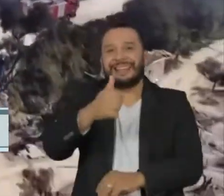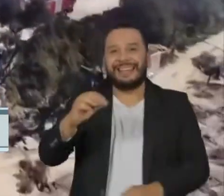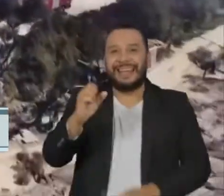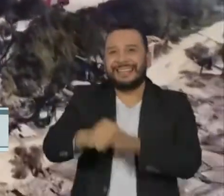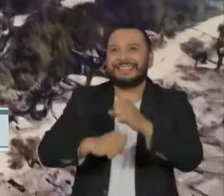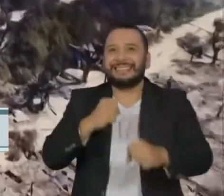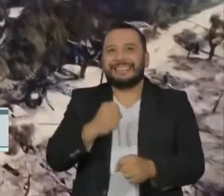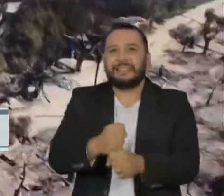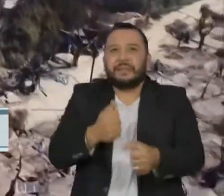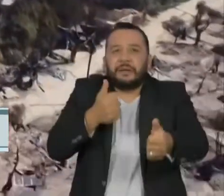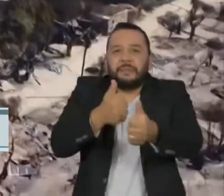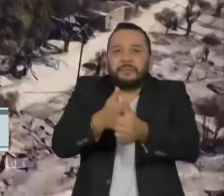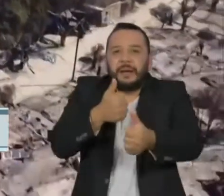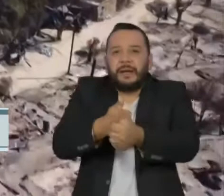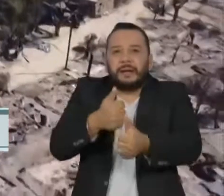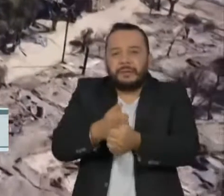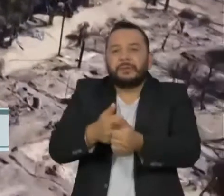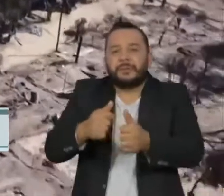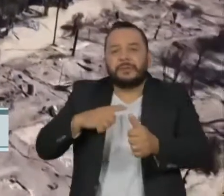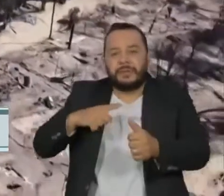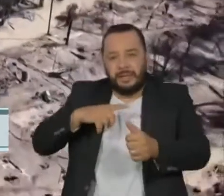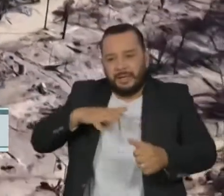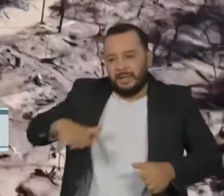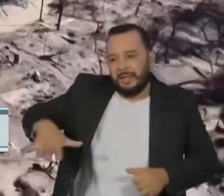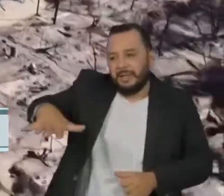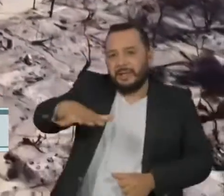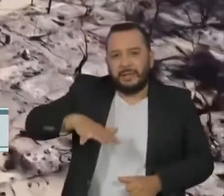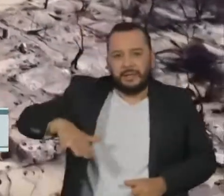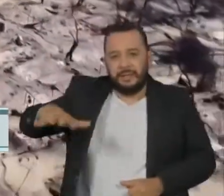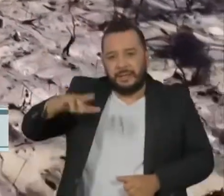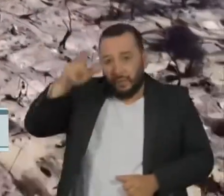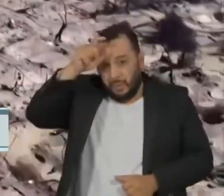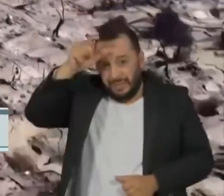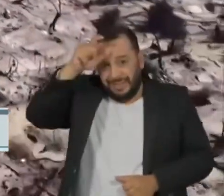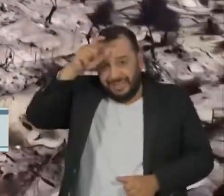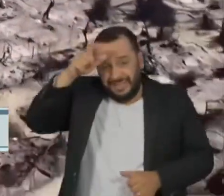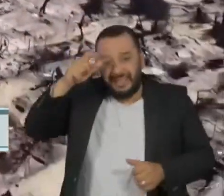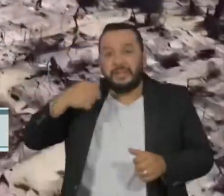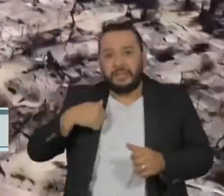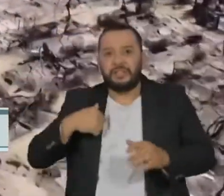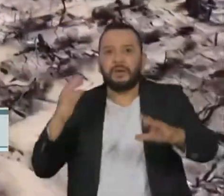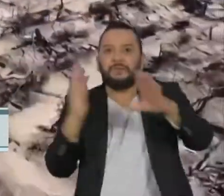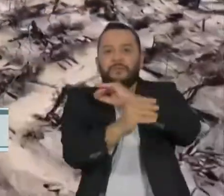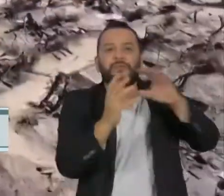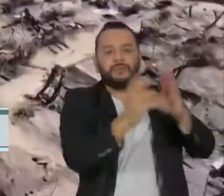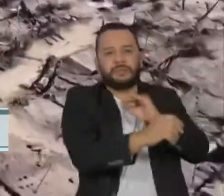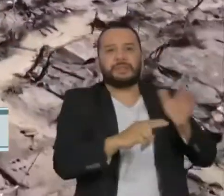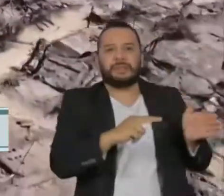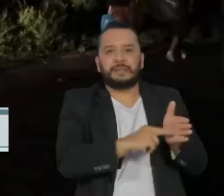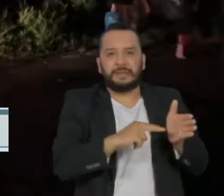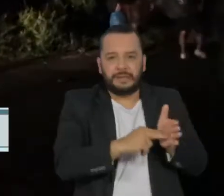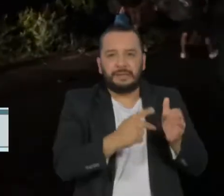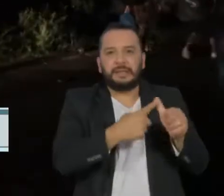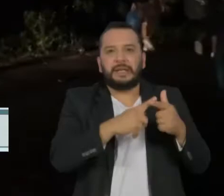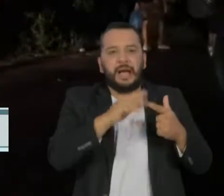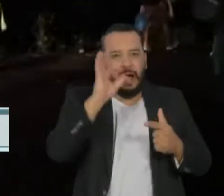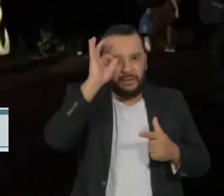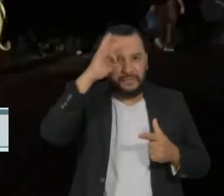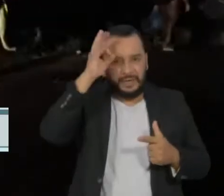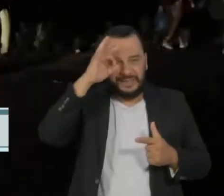aproveitaram a proximidade da Ilha de lesbos com a Turquia para fugir da tragédia em países como Síria ou Afeganistão